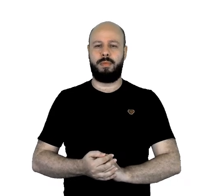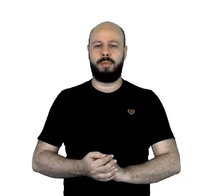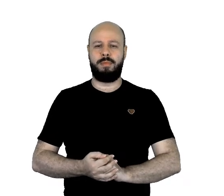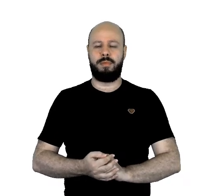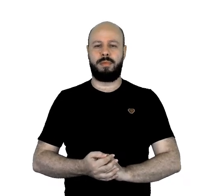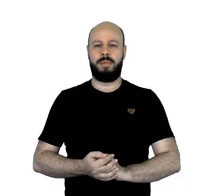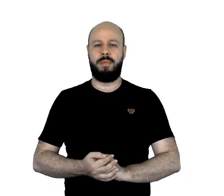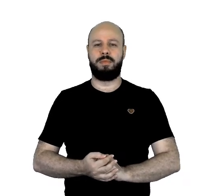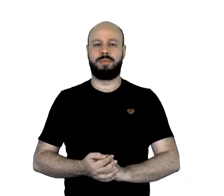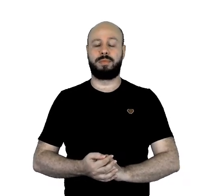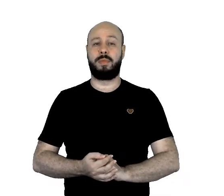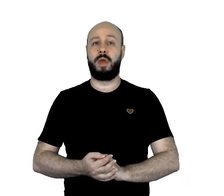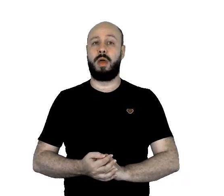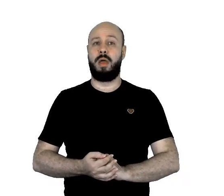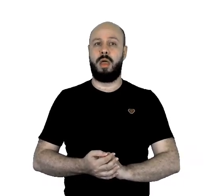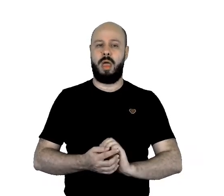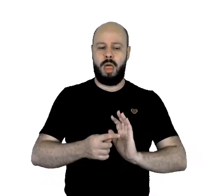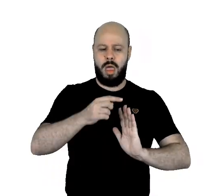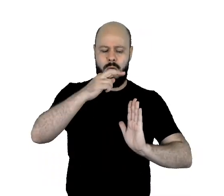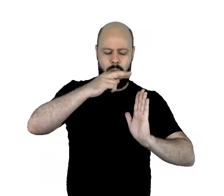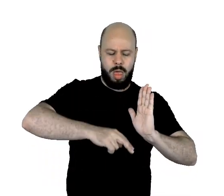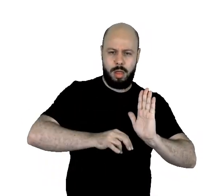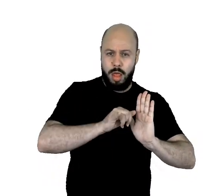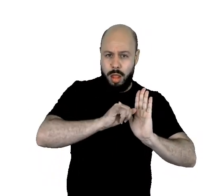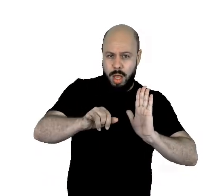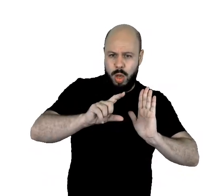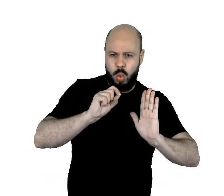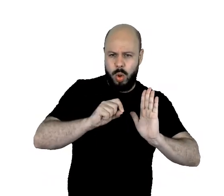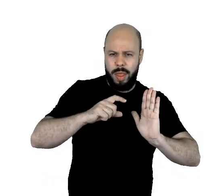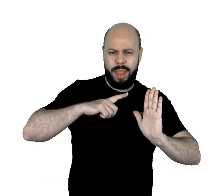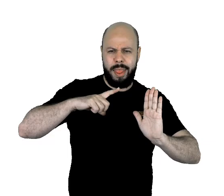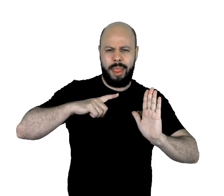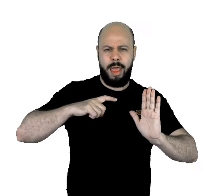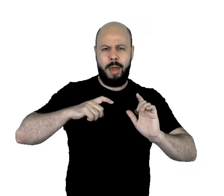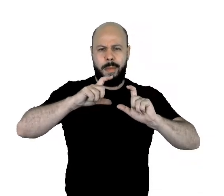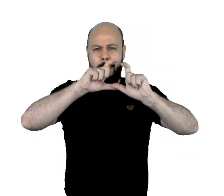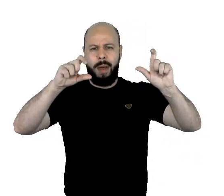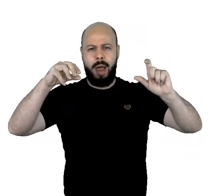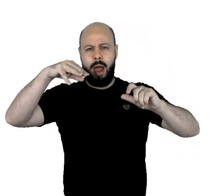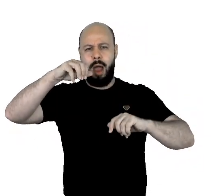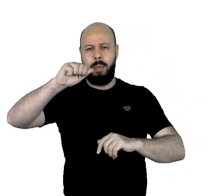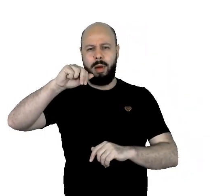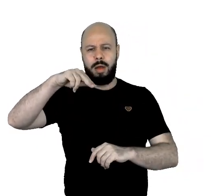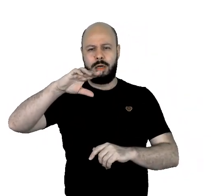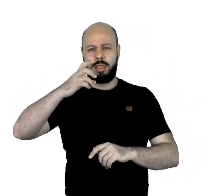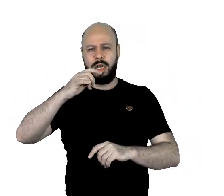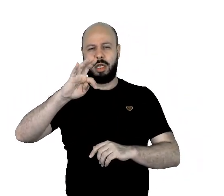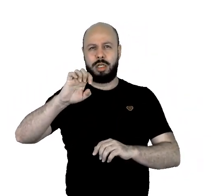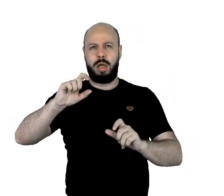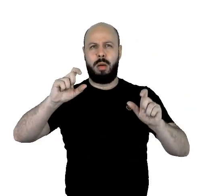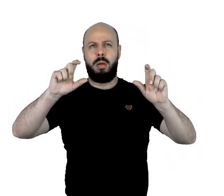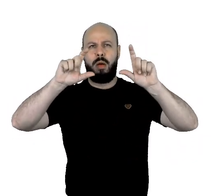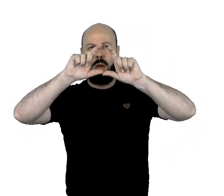pergunta o seguinte: a notícia lida tem uma manchete, tem um título